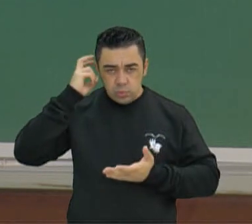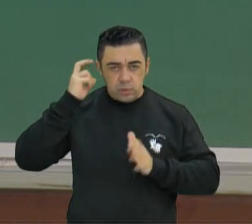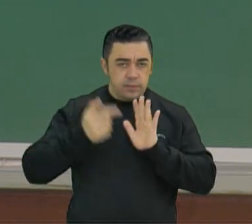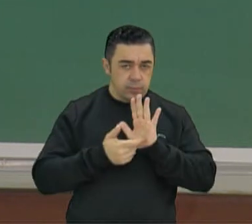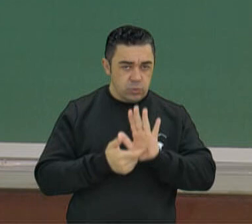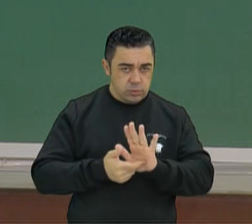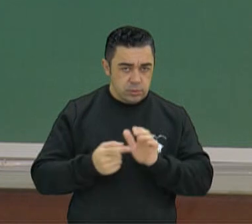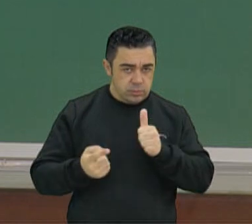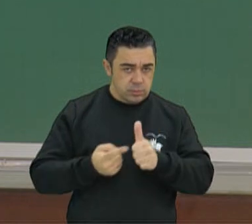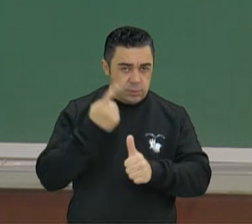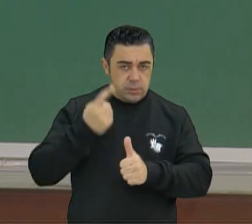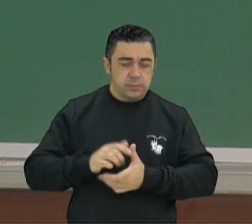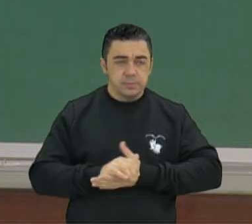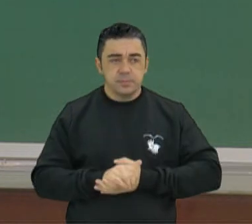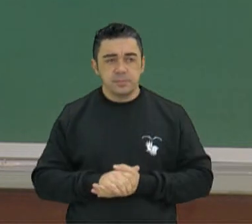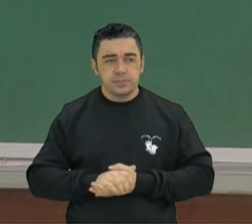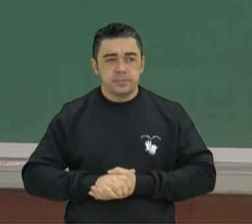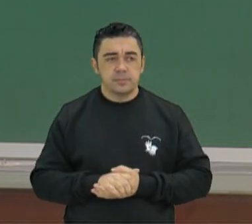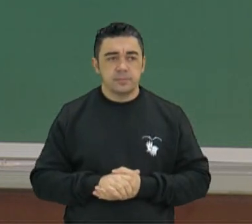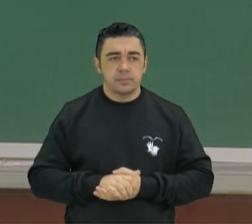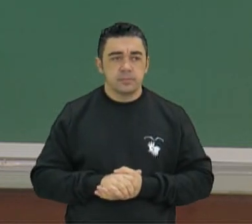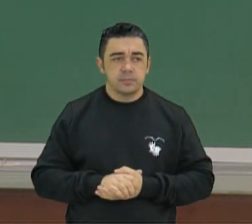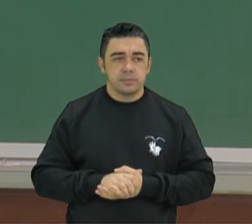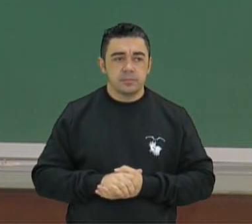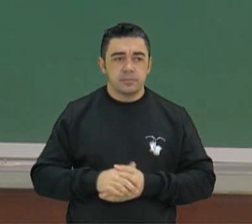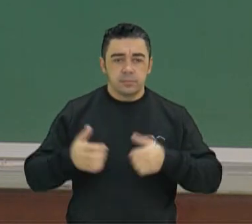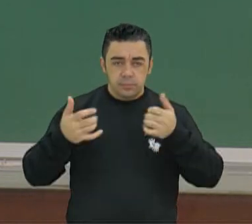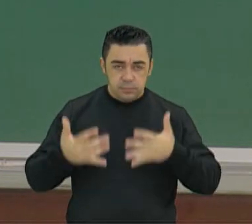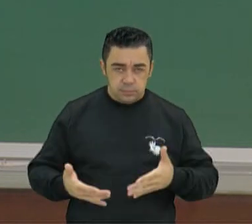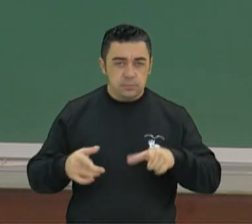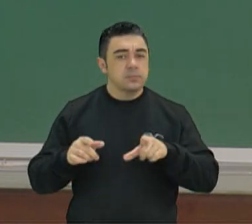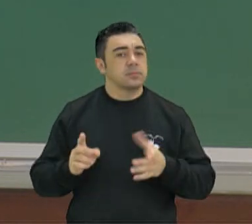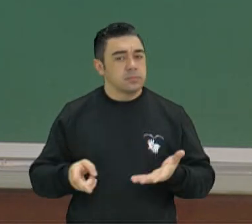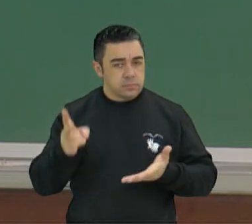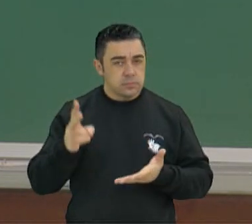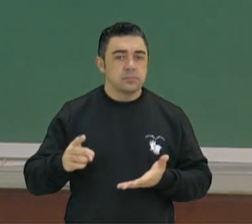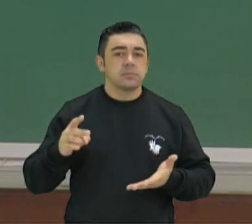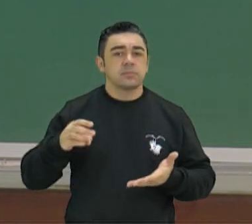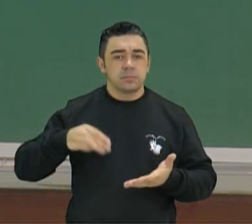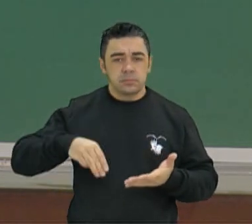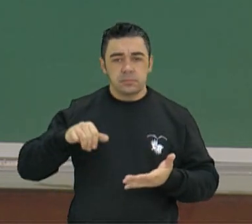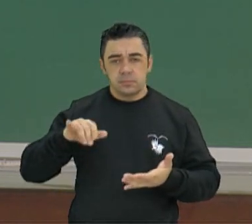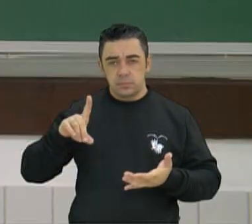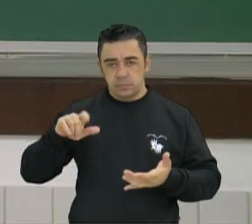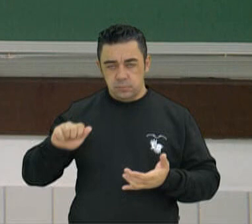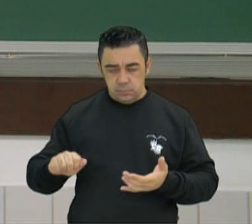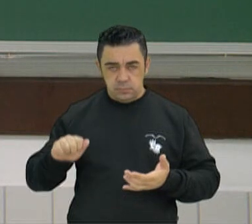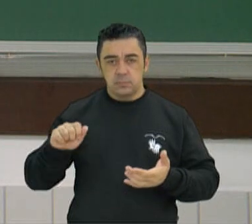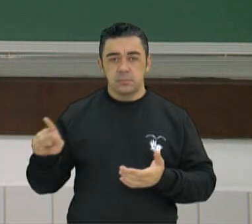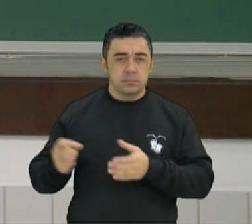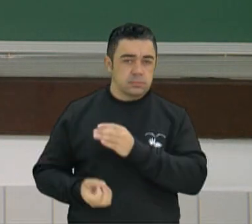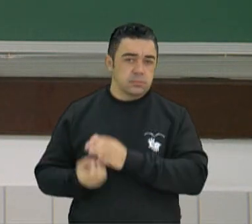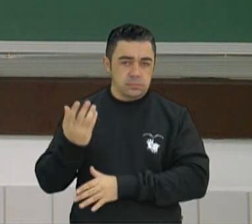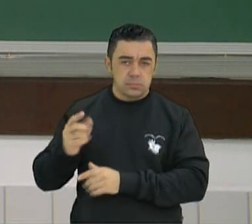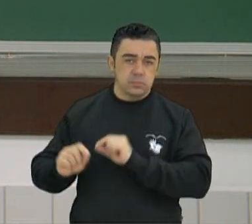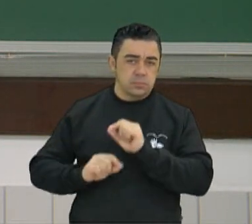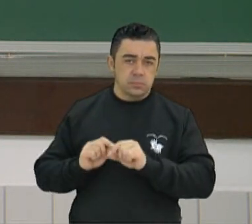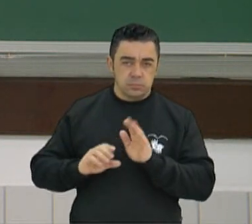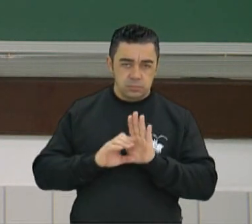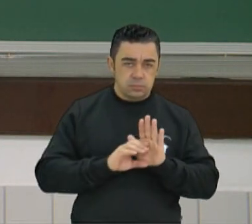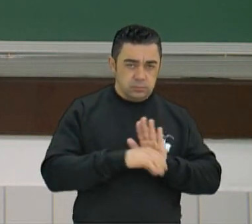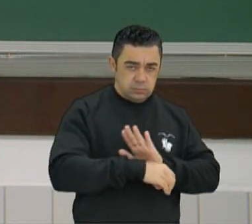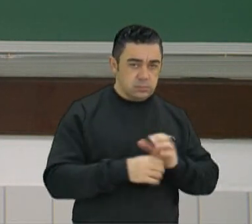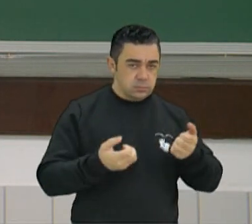primeiro momento. Falando ainda sobre mídia, é importante comentar que ela cria conceitos, como foi